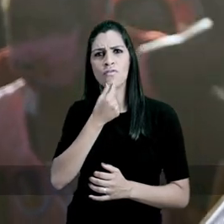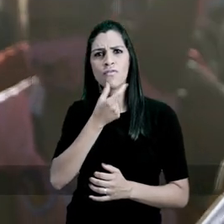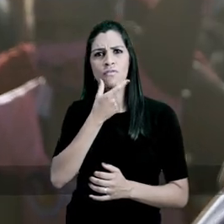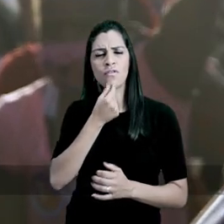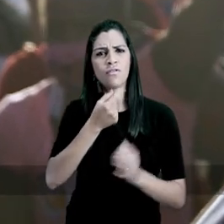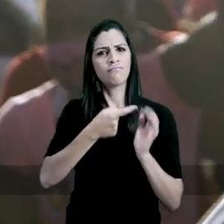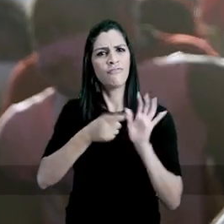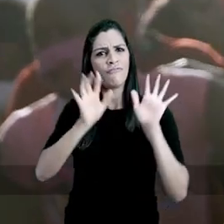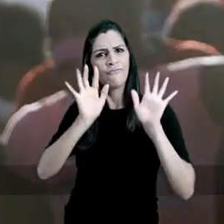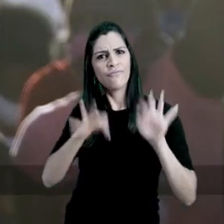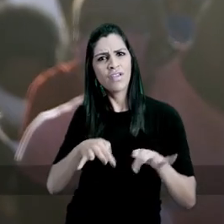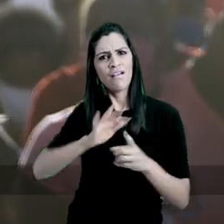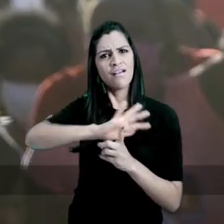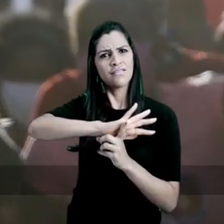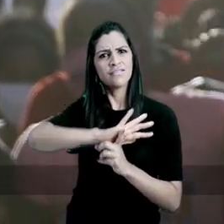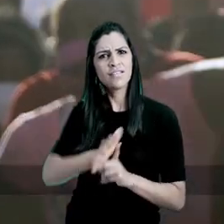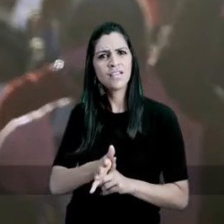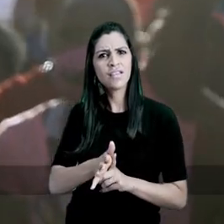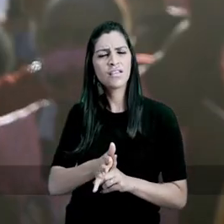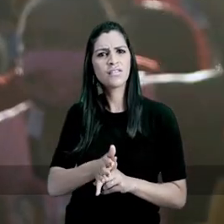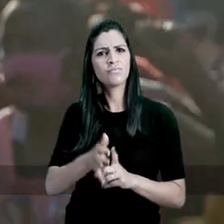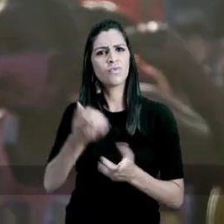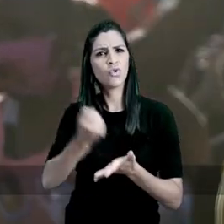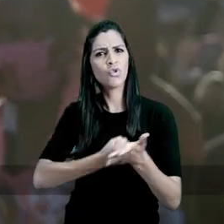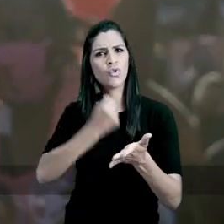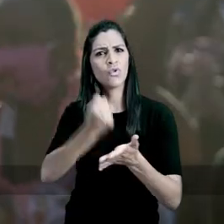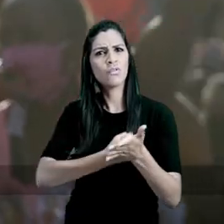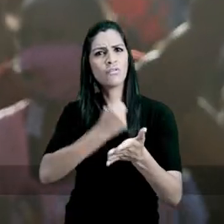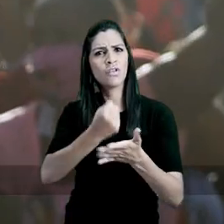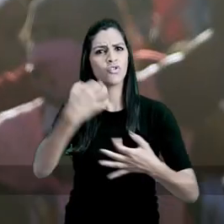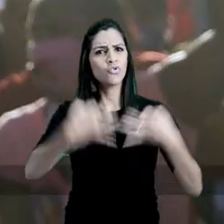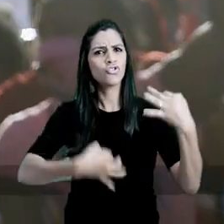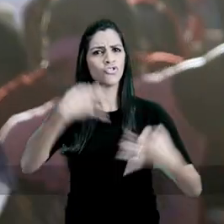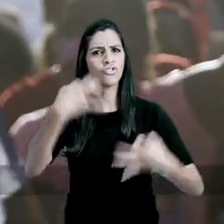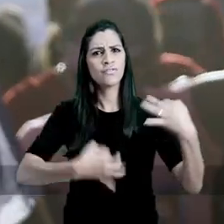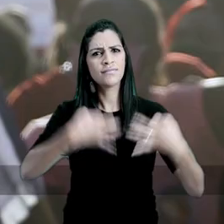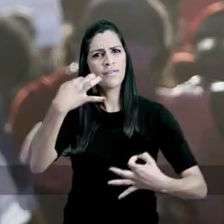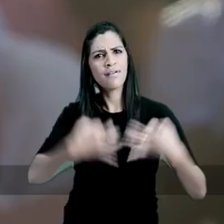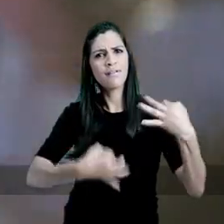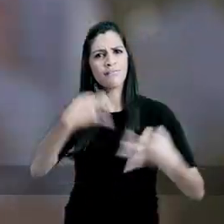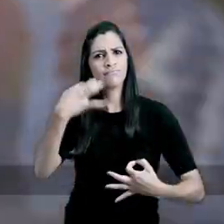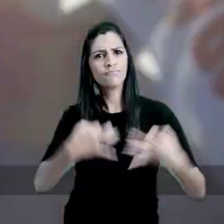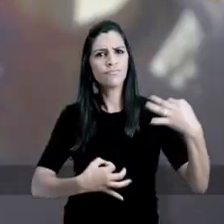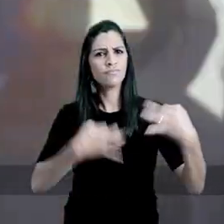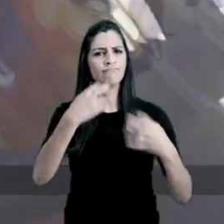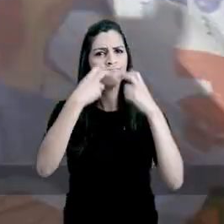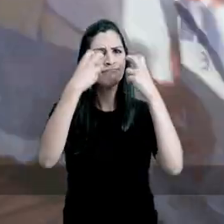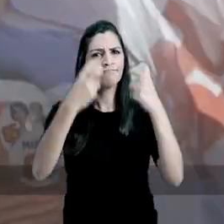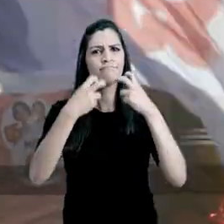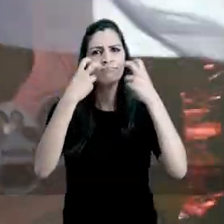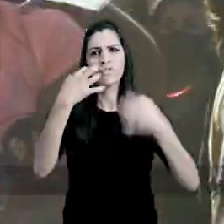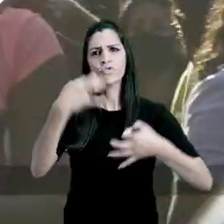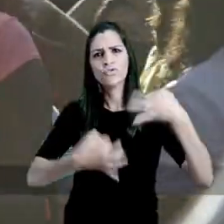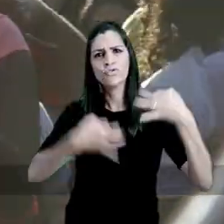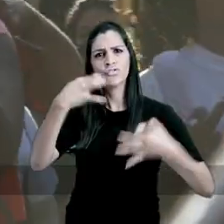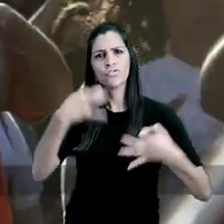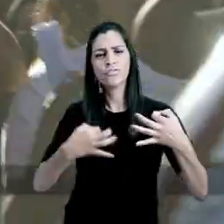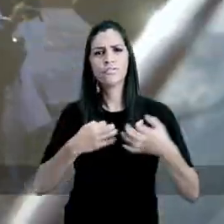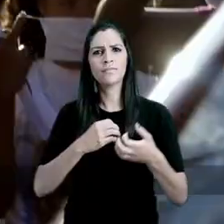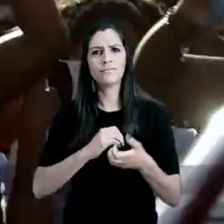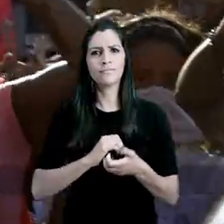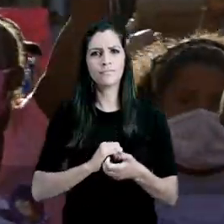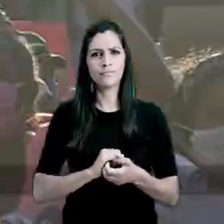negras! Juventude! Olhe-se! Racistas não passarão! Justiça! Justiça!